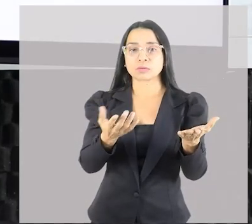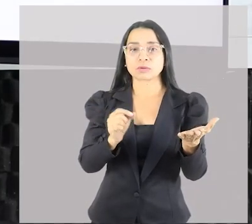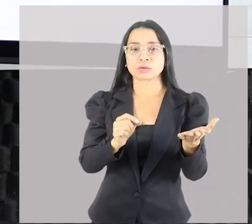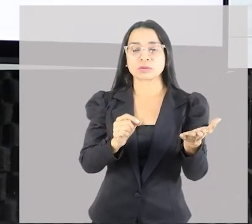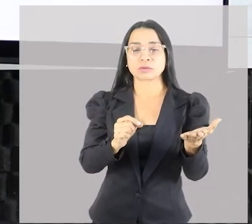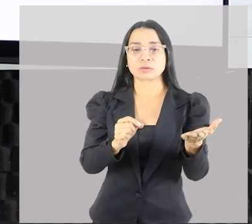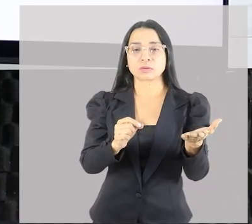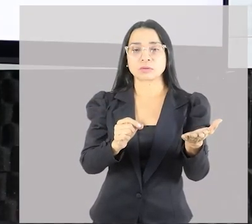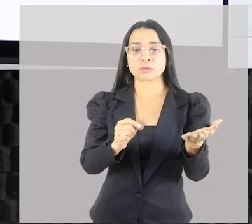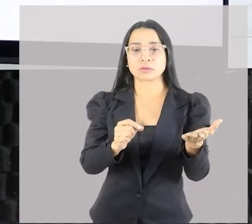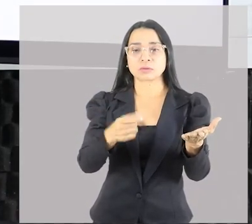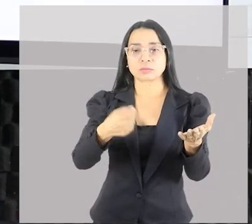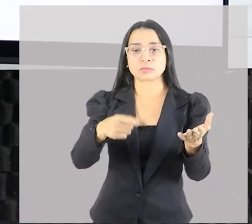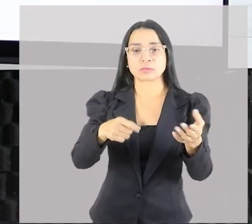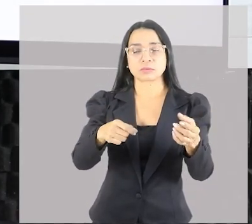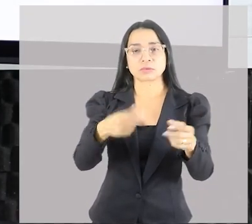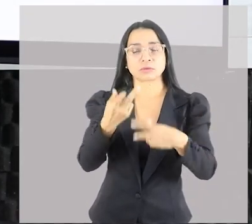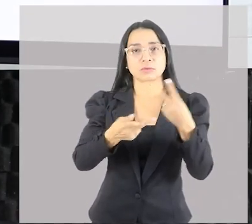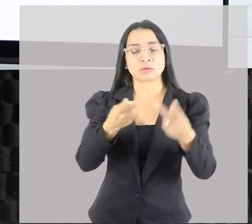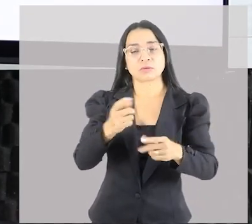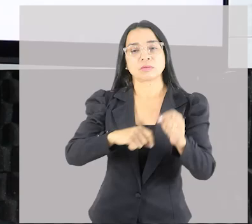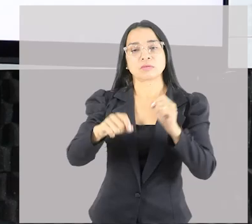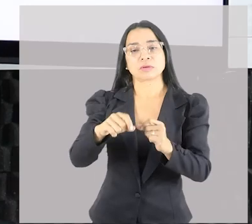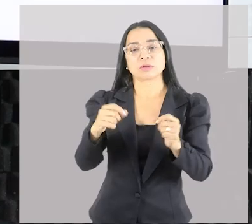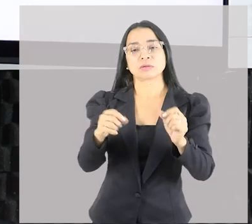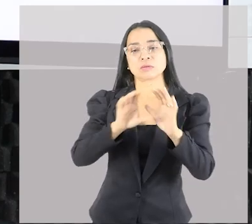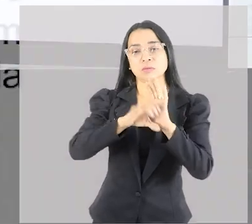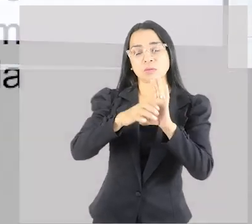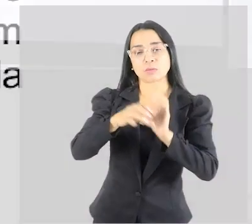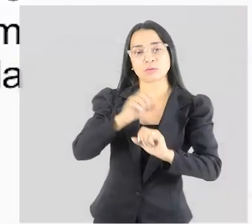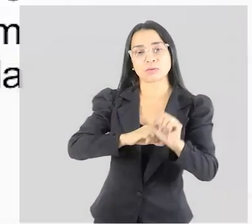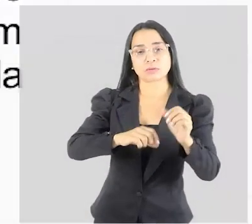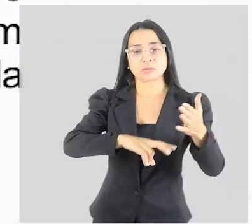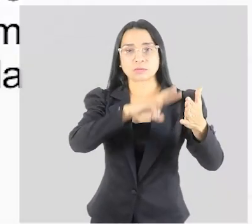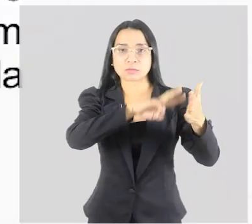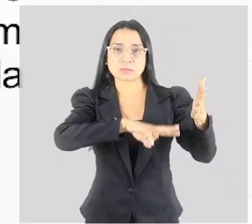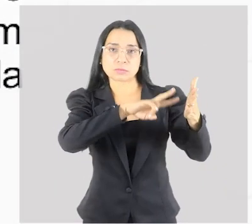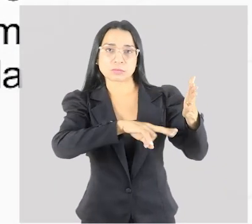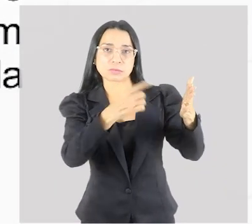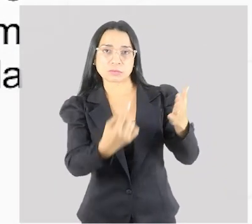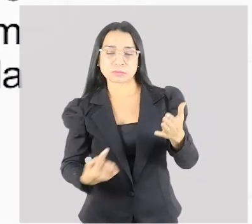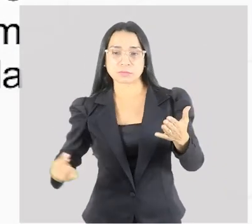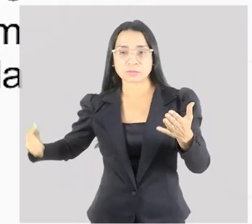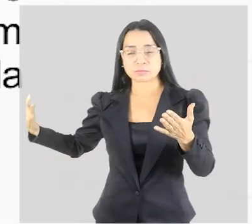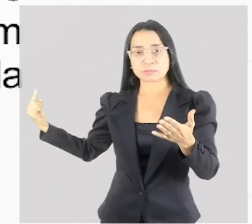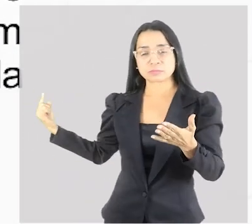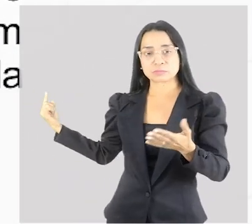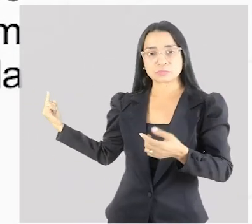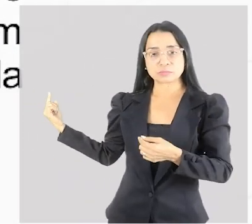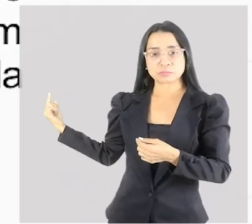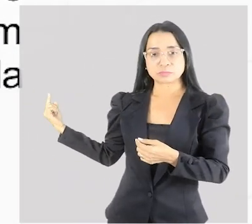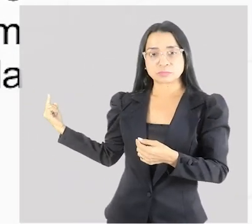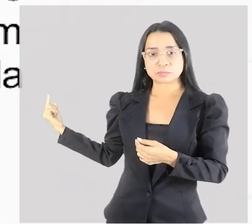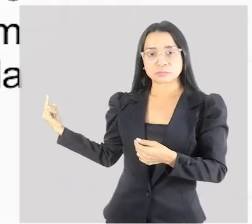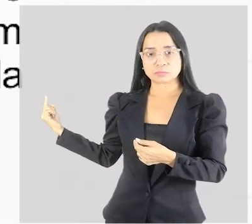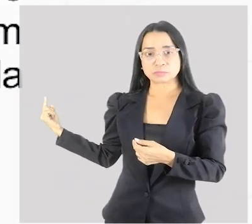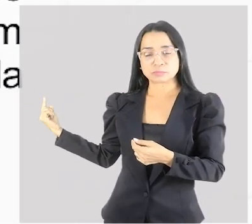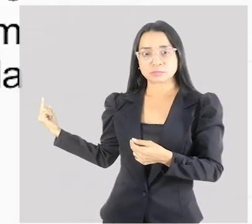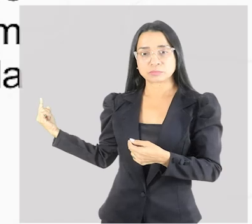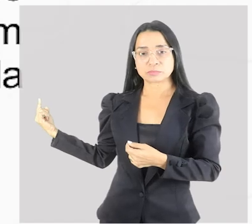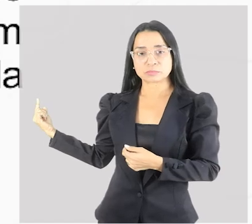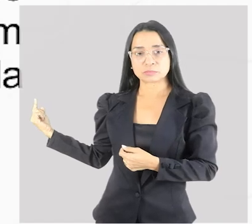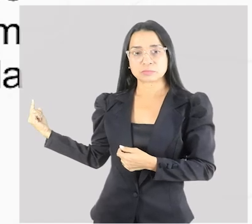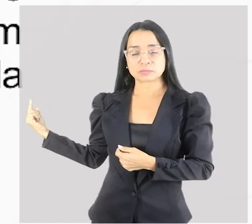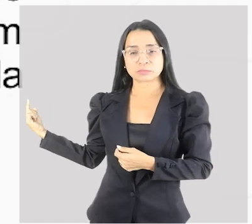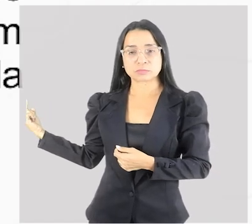aqui, mas eu preciso falar sobre este conceito aqui para vocês. Eu vou ler para facilitar a minha intérprete. Patrimônio imaterial. Bens